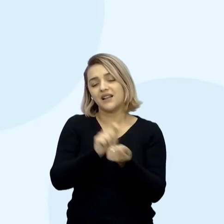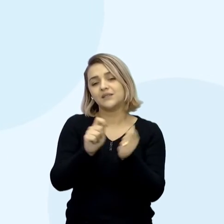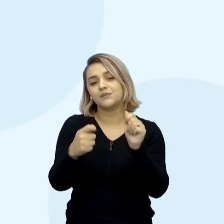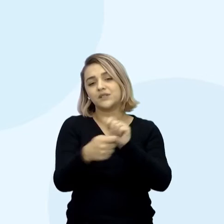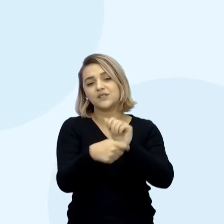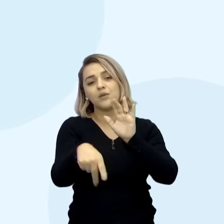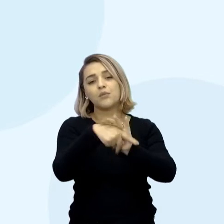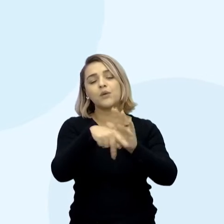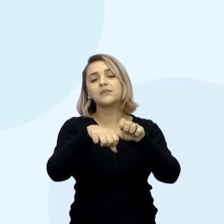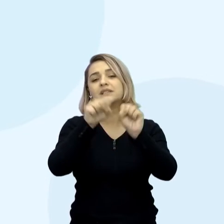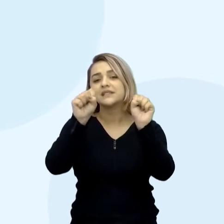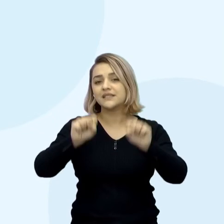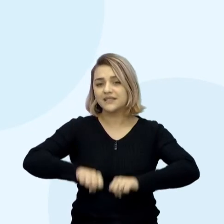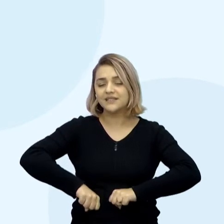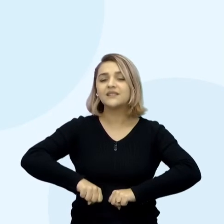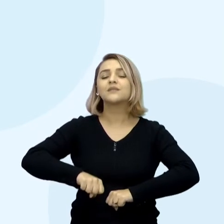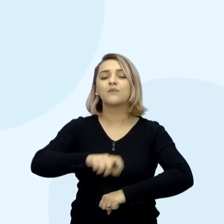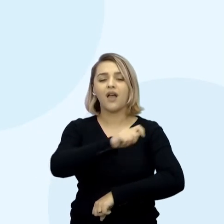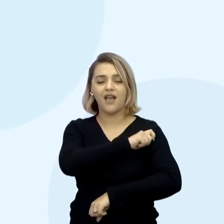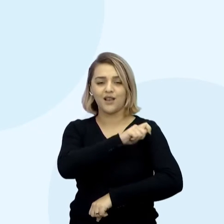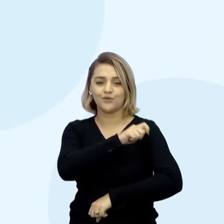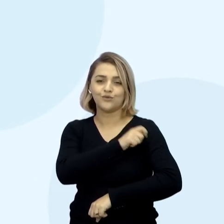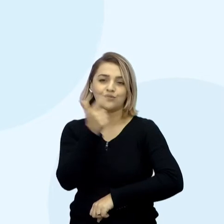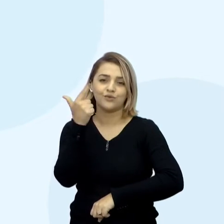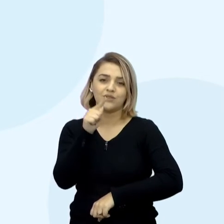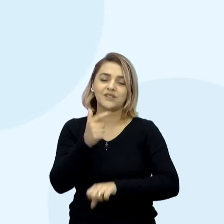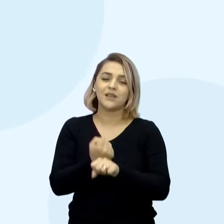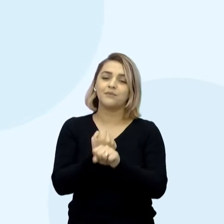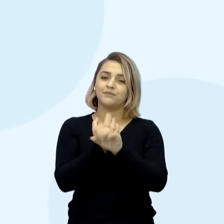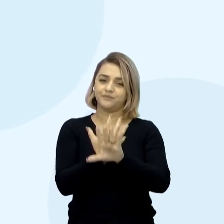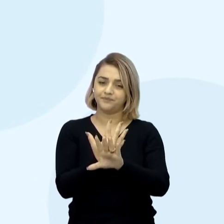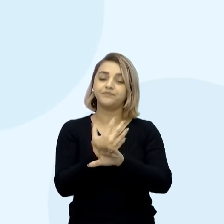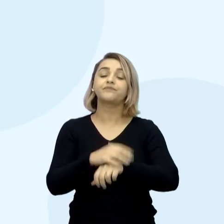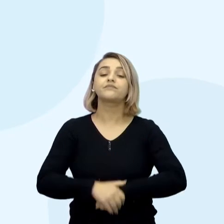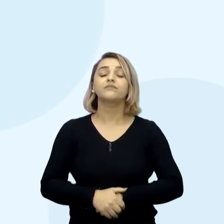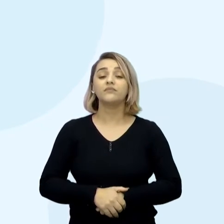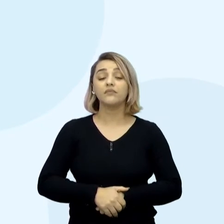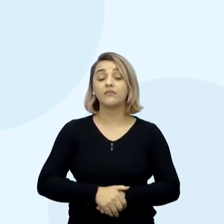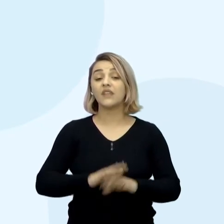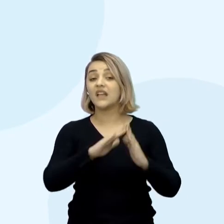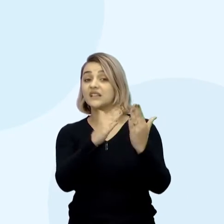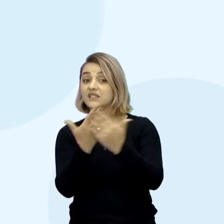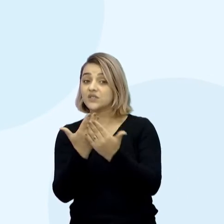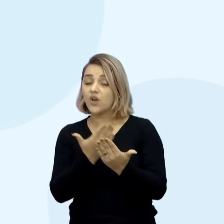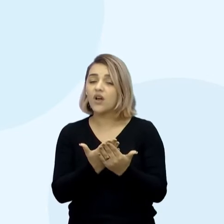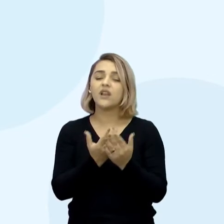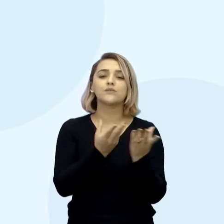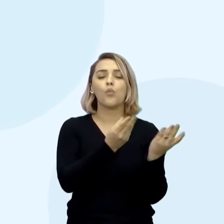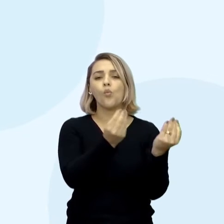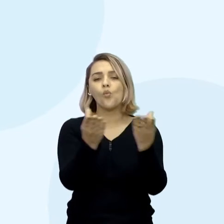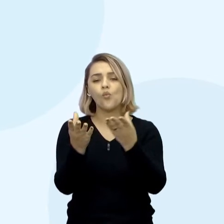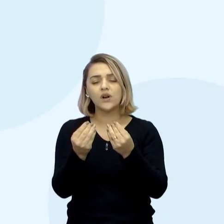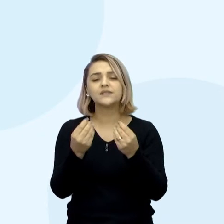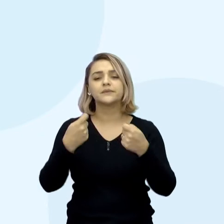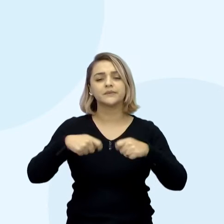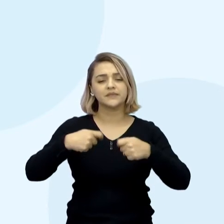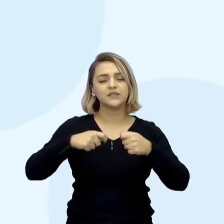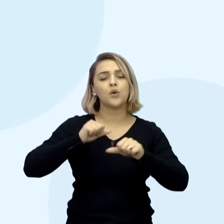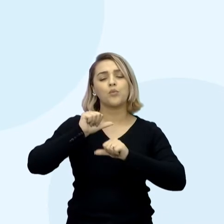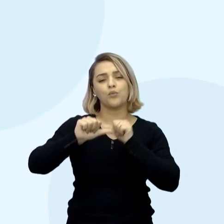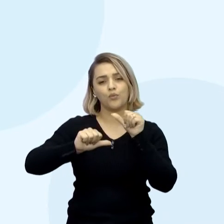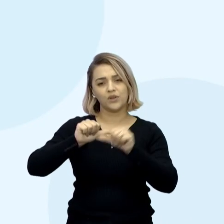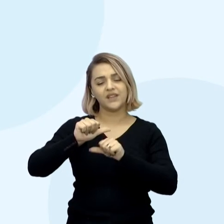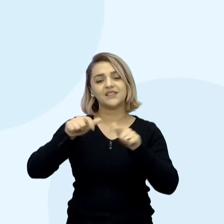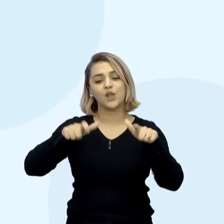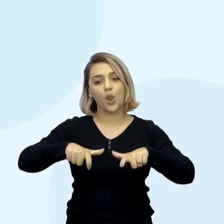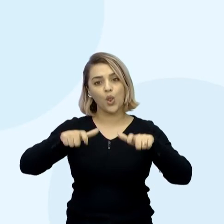sistema a esses alunos conectados. Muitas escolas tiveram mudanças no seu espaço